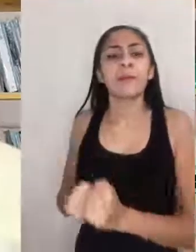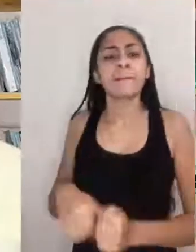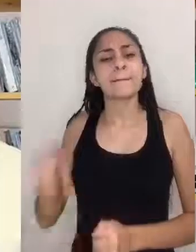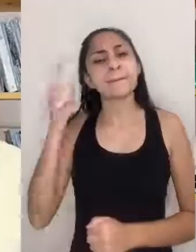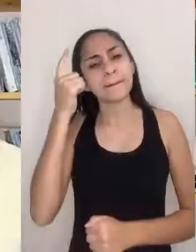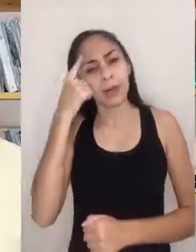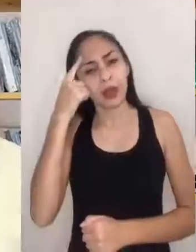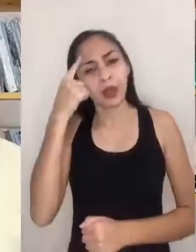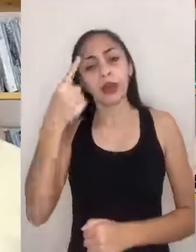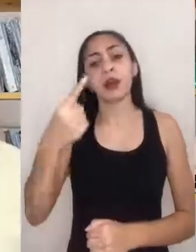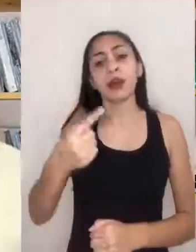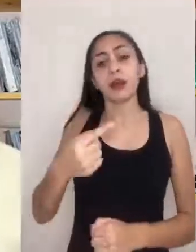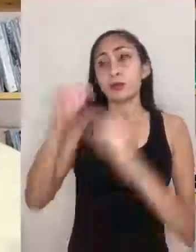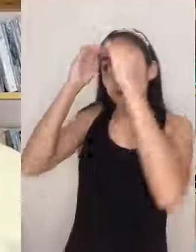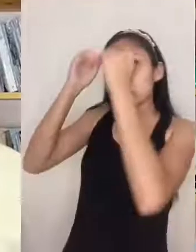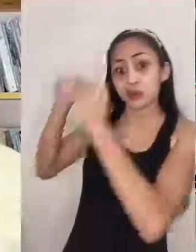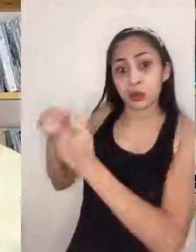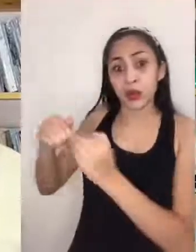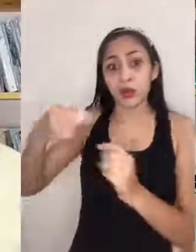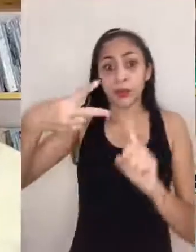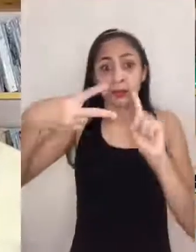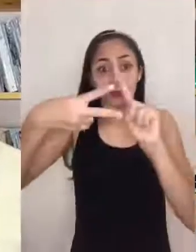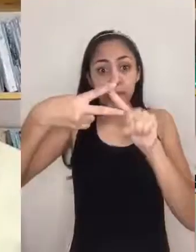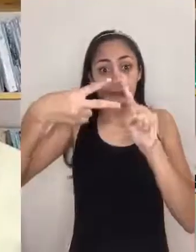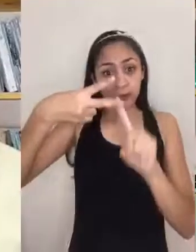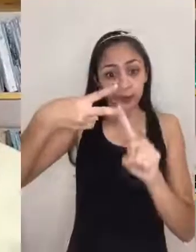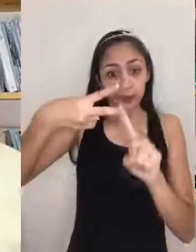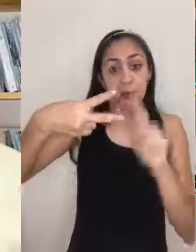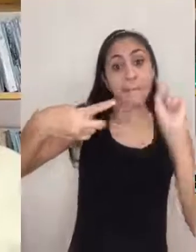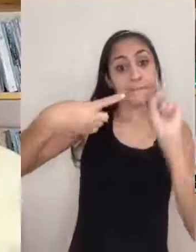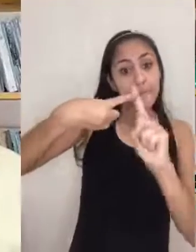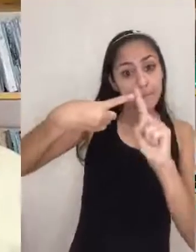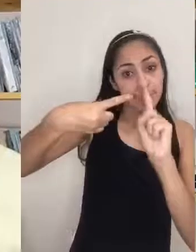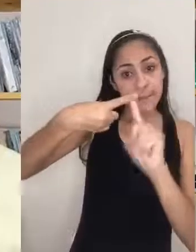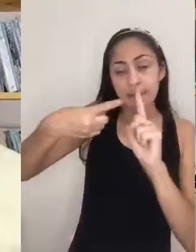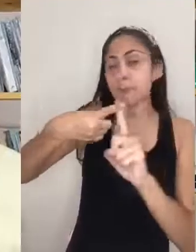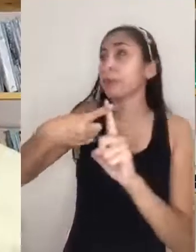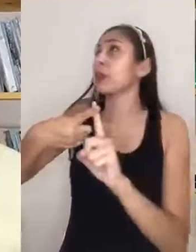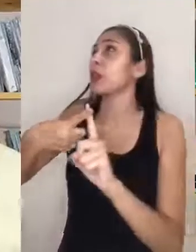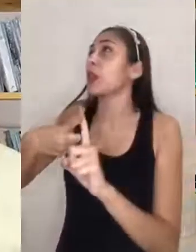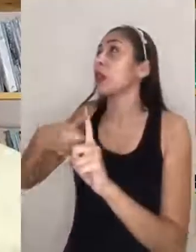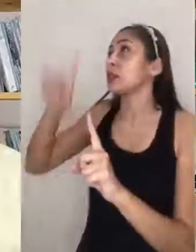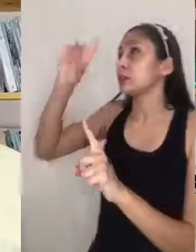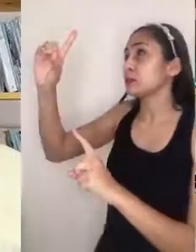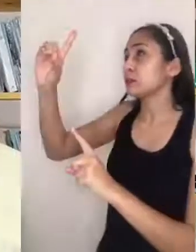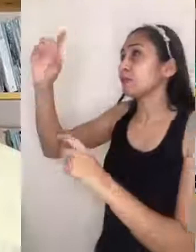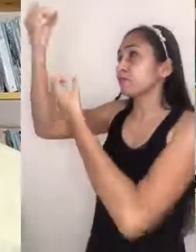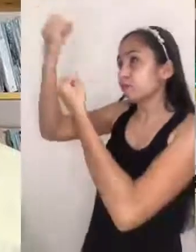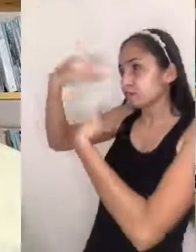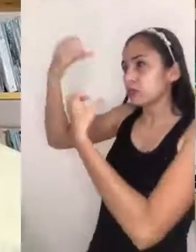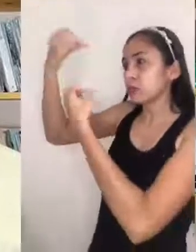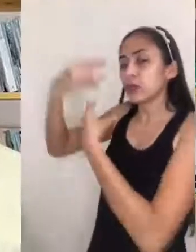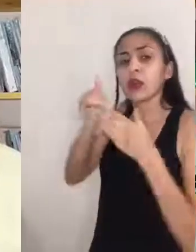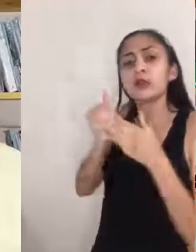se dar tanto por omissão, quando Deus nos manda fazer algo, nos manda